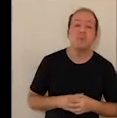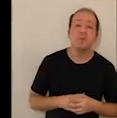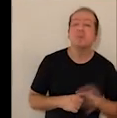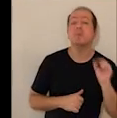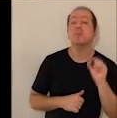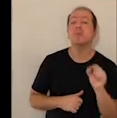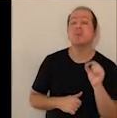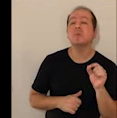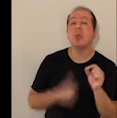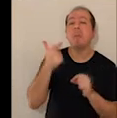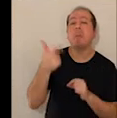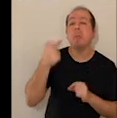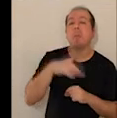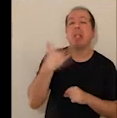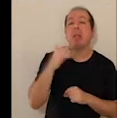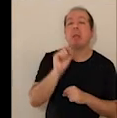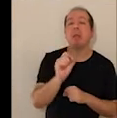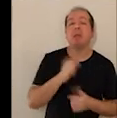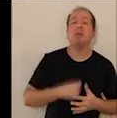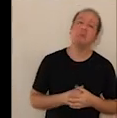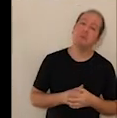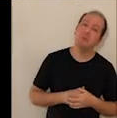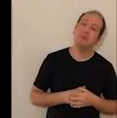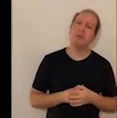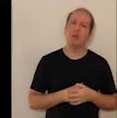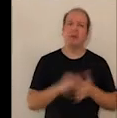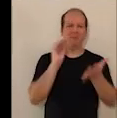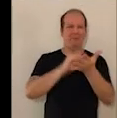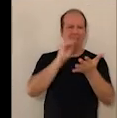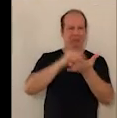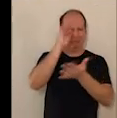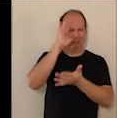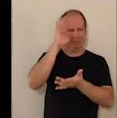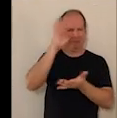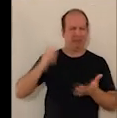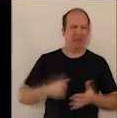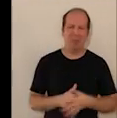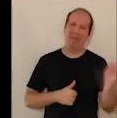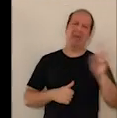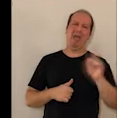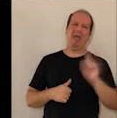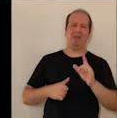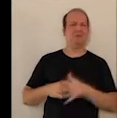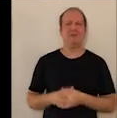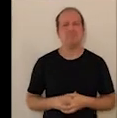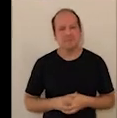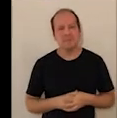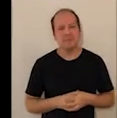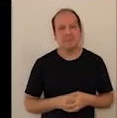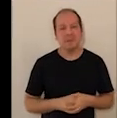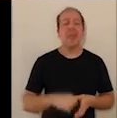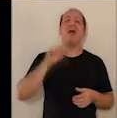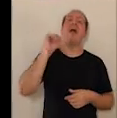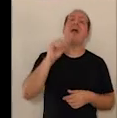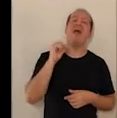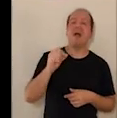Tenho que eliminar alguém? Que falta de imaginação. Não. É uma